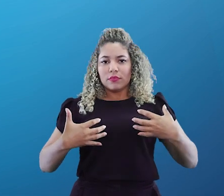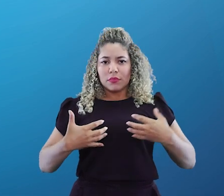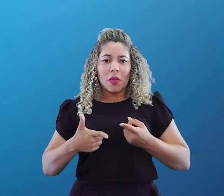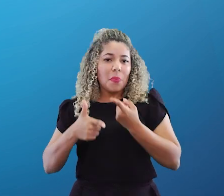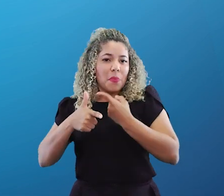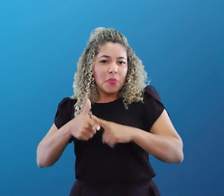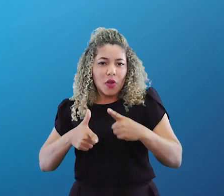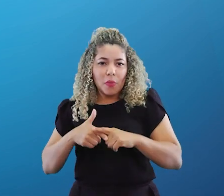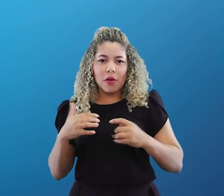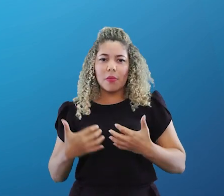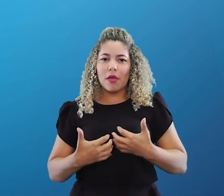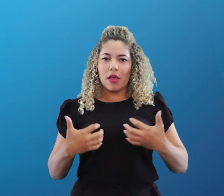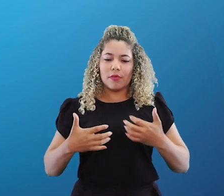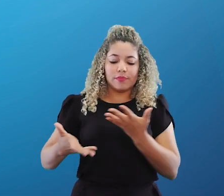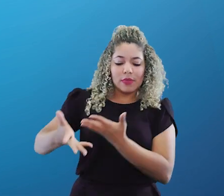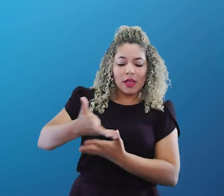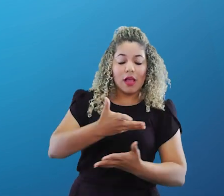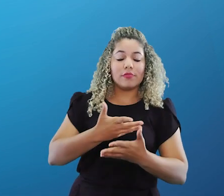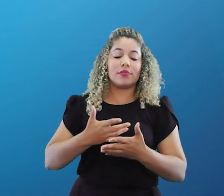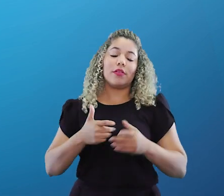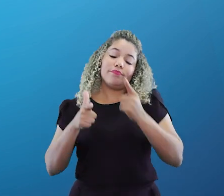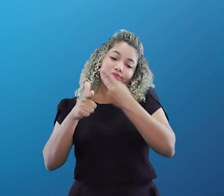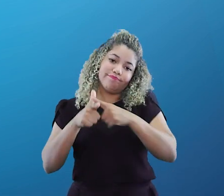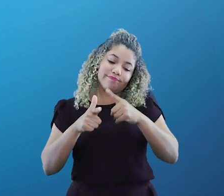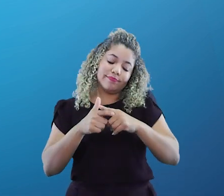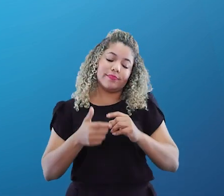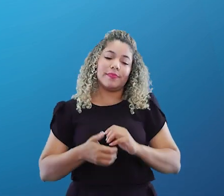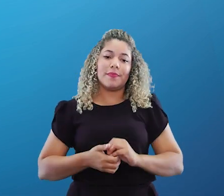respiratórios relacionados a esses fatores.